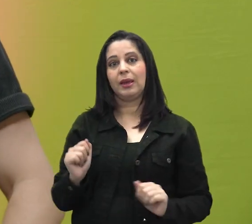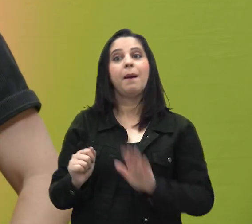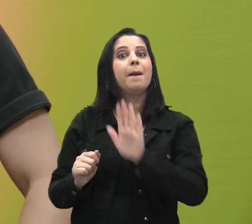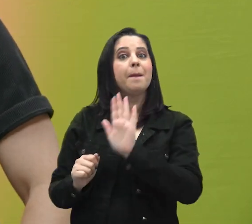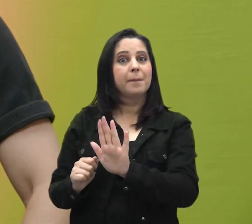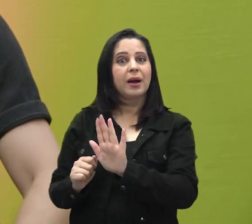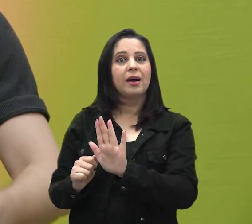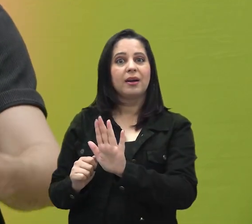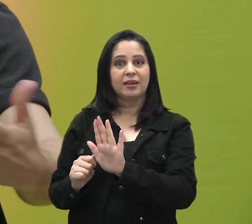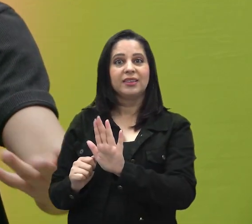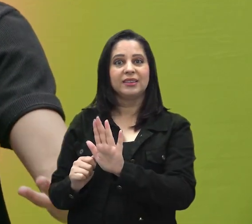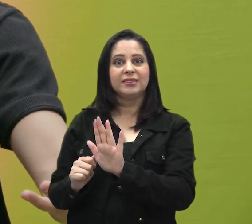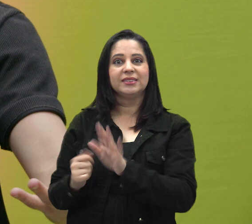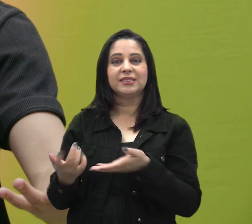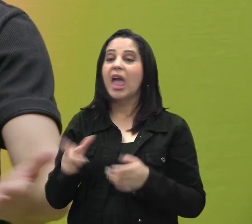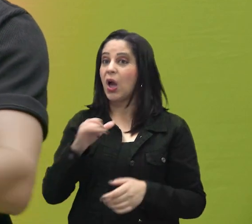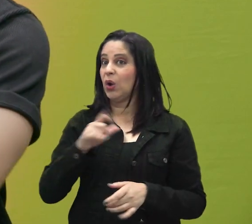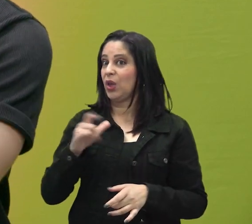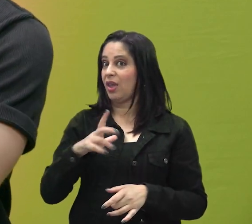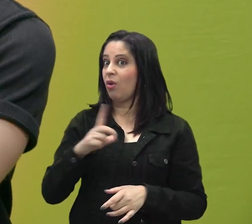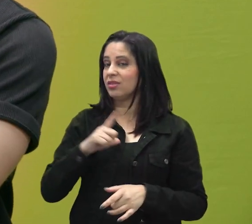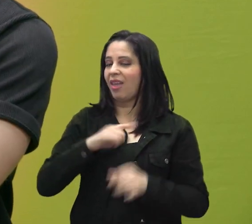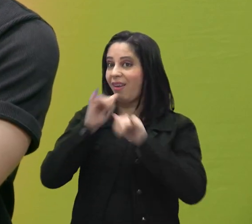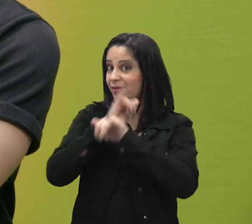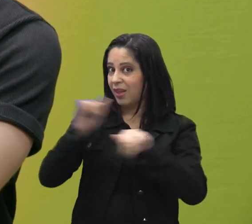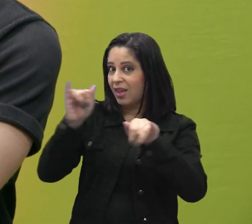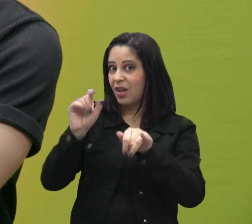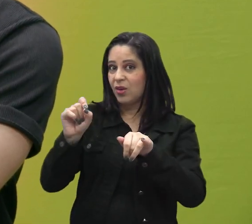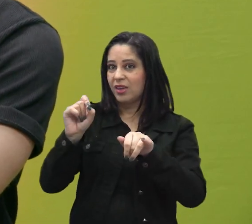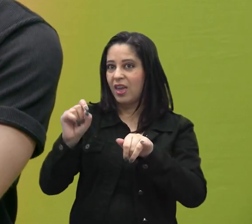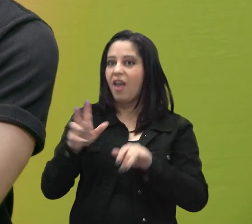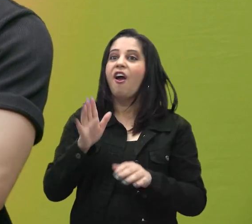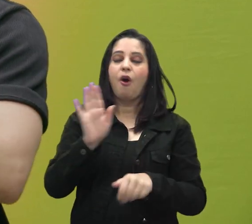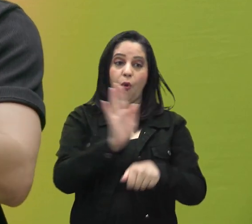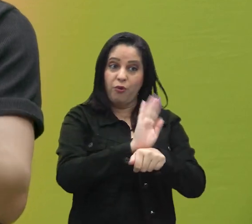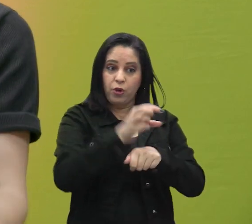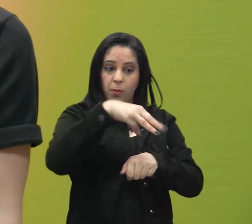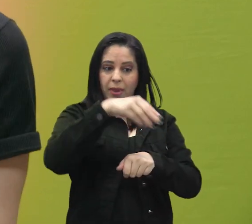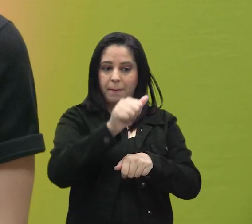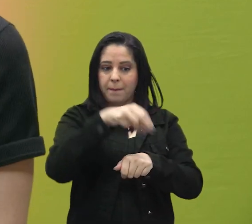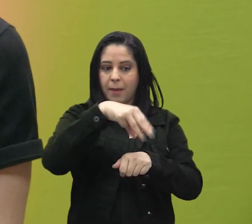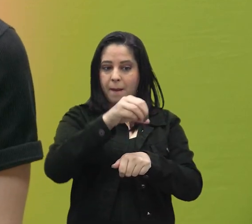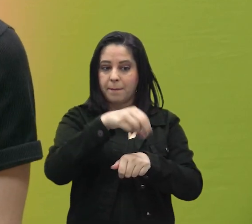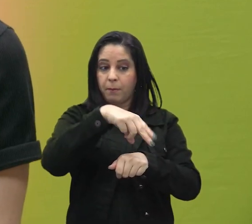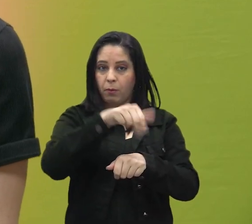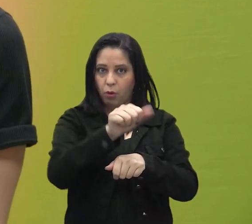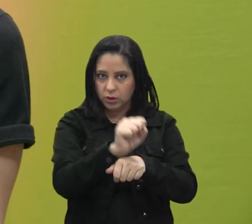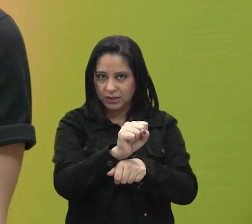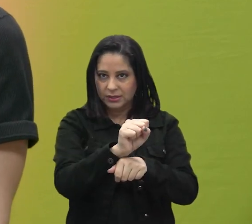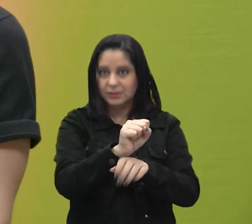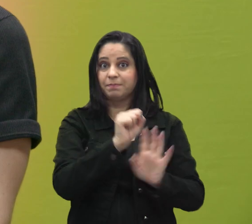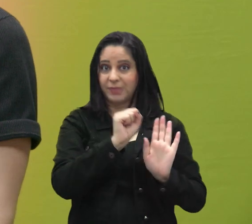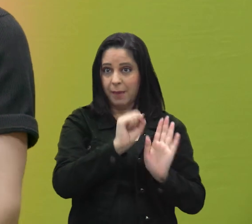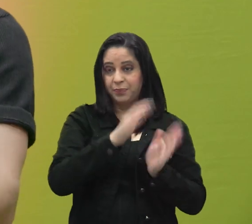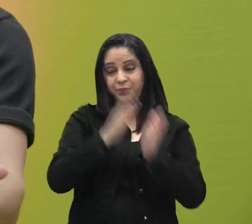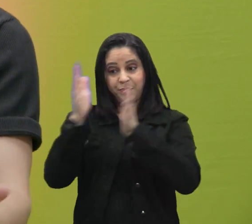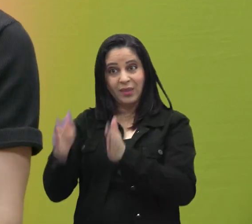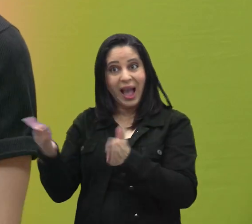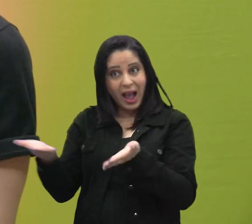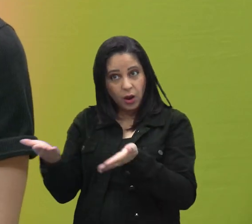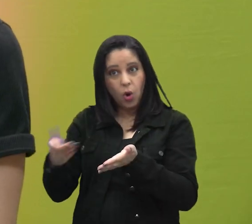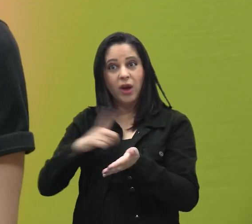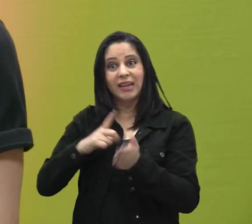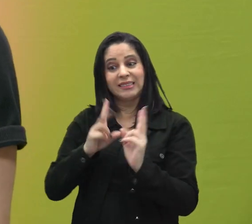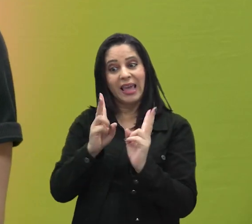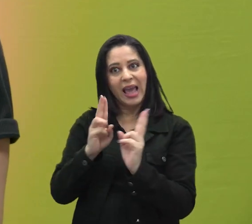tenho uma notícia boa, a gente falou sobre Mamonas Assassinas, que é um filme, esse ano estreia a série, a gente não tem data prevista, mas esse